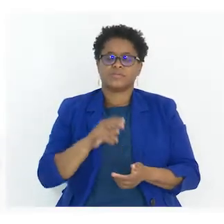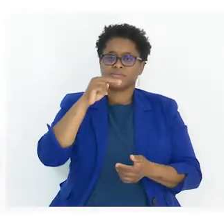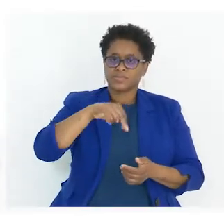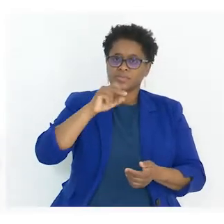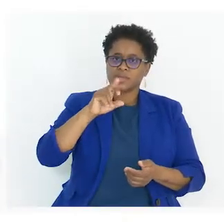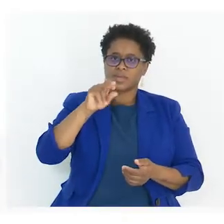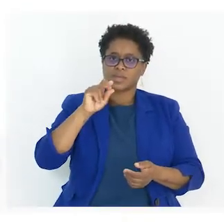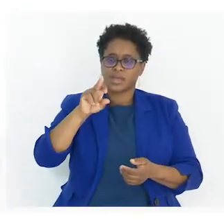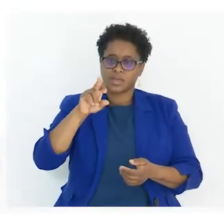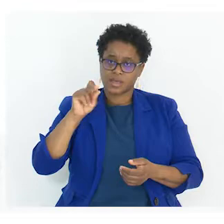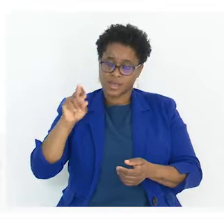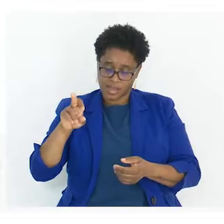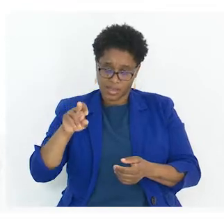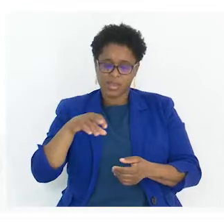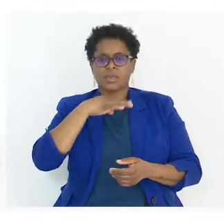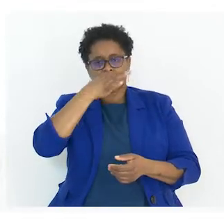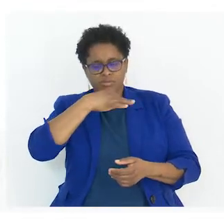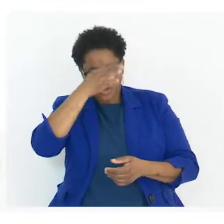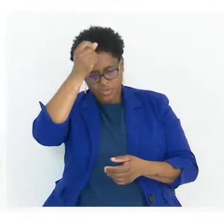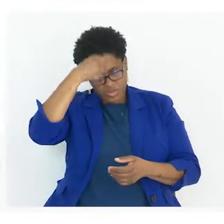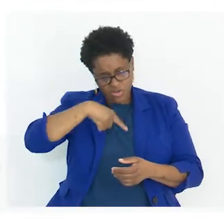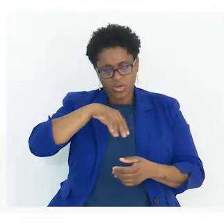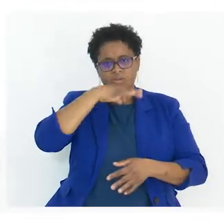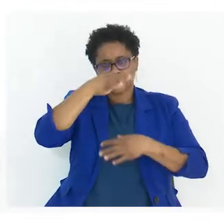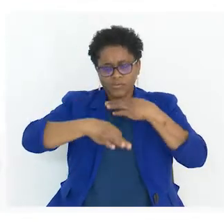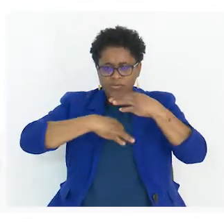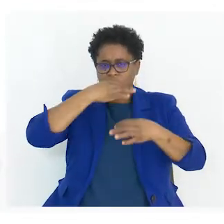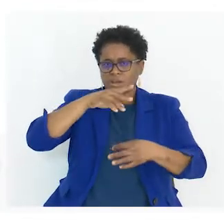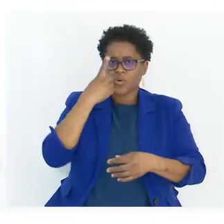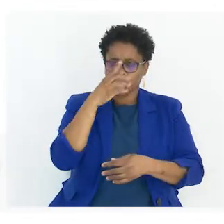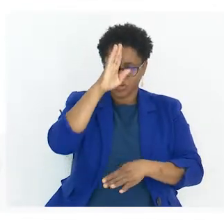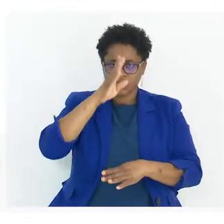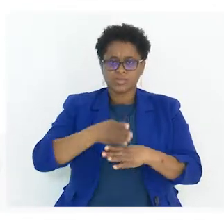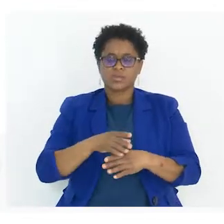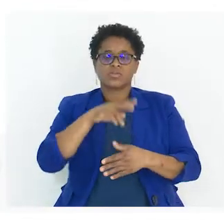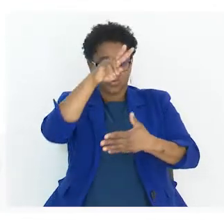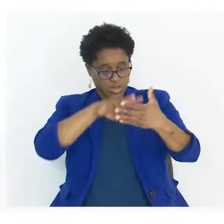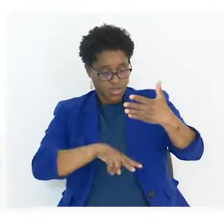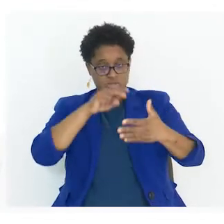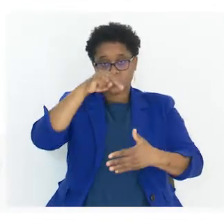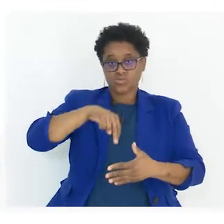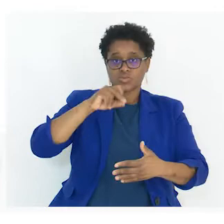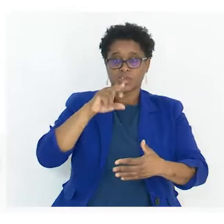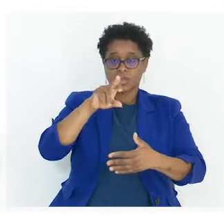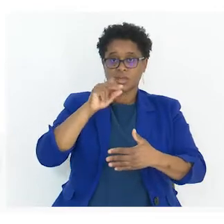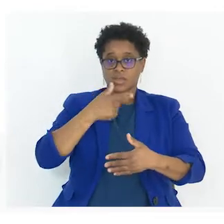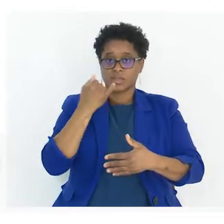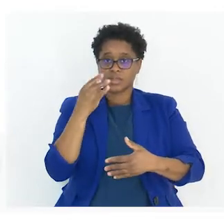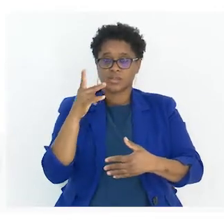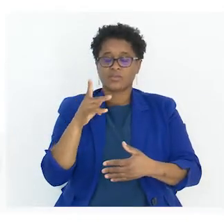Narrar é contar uma história ou relatar um acontecimento. O texto narrativo é